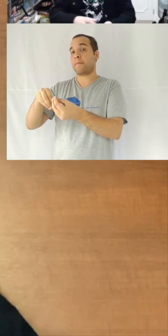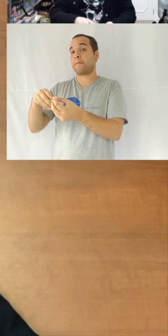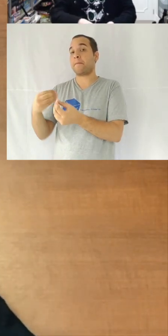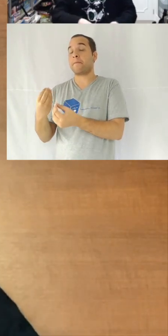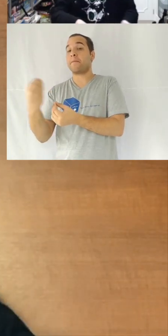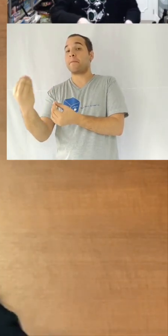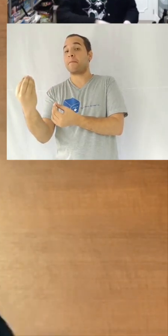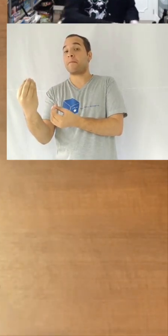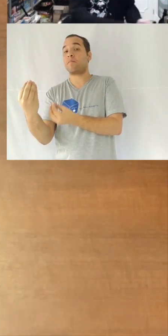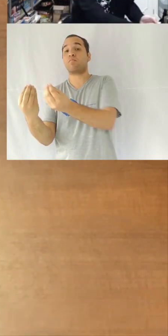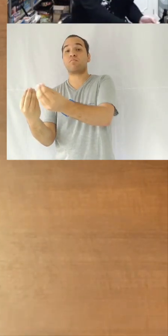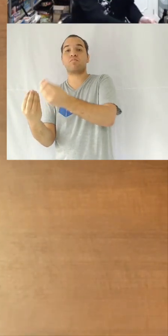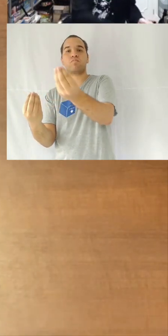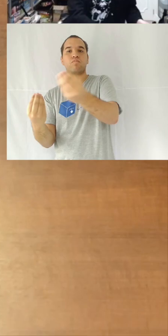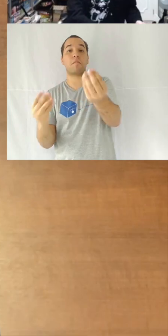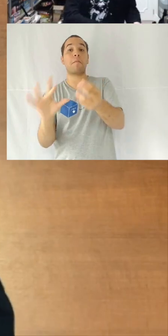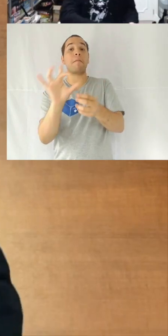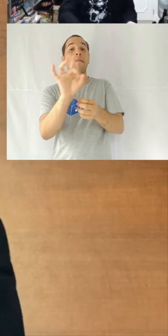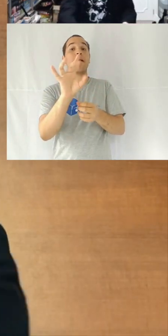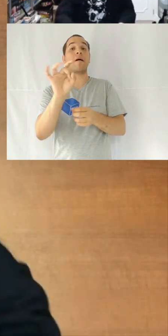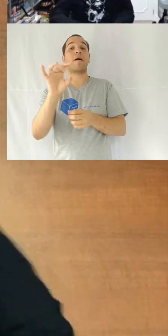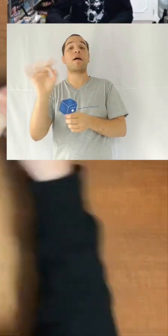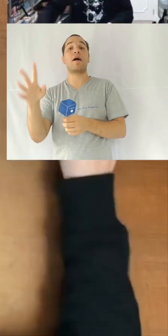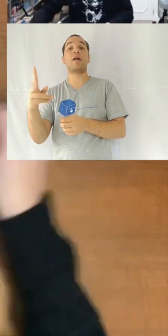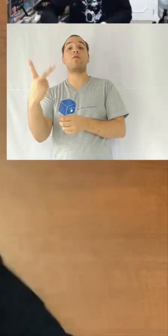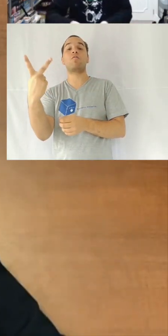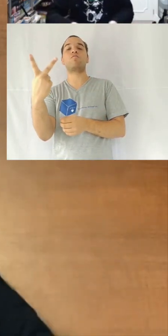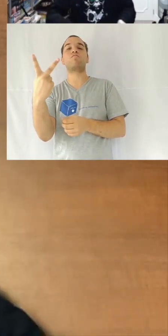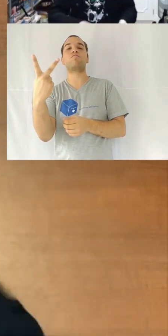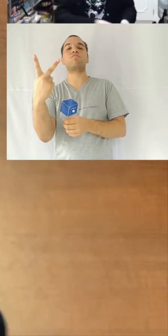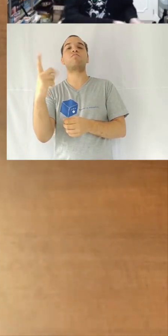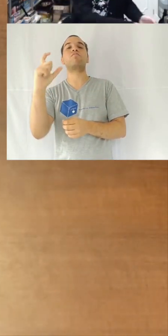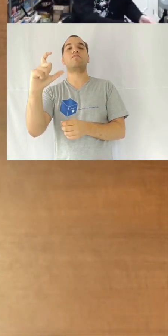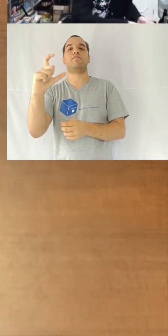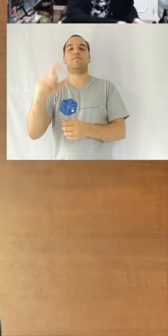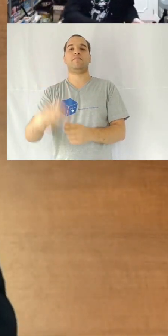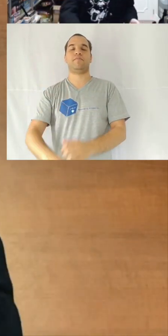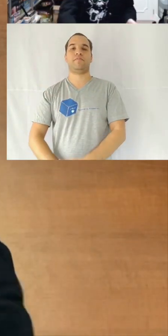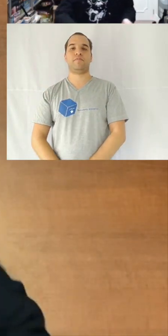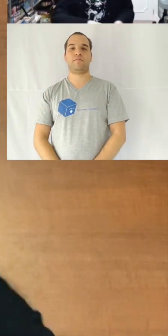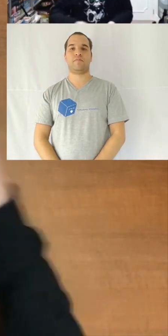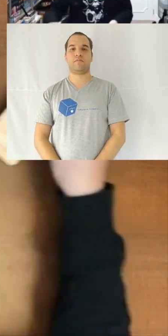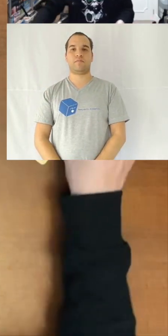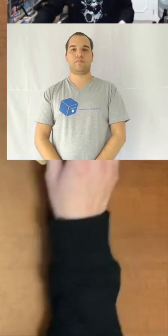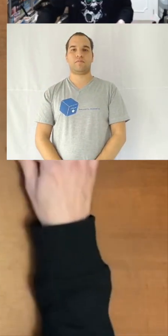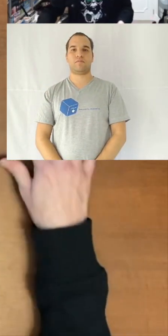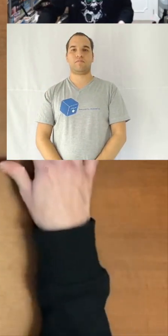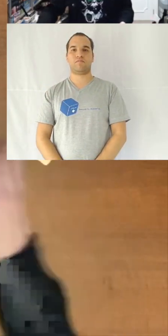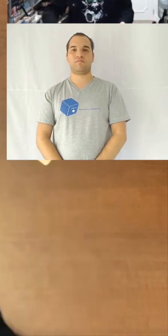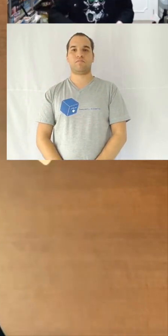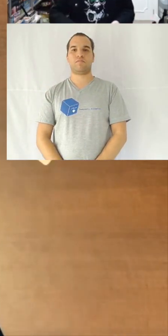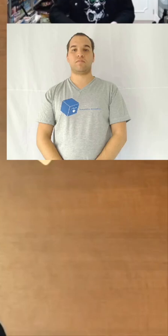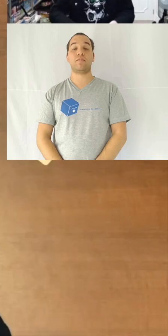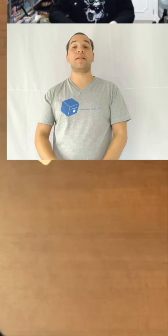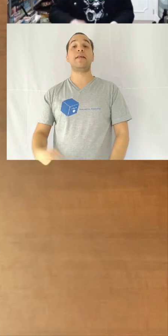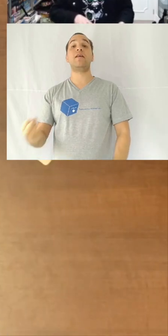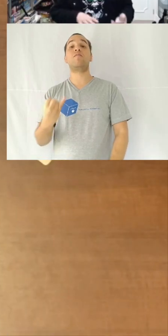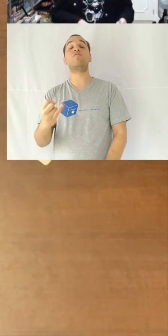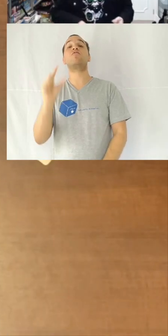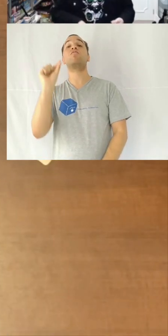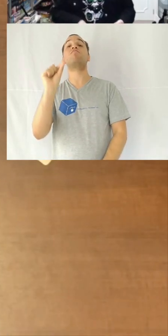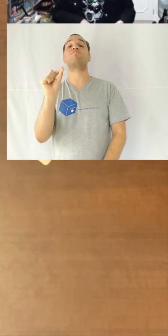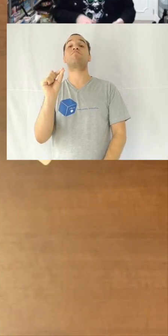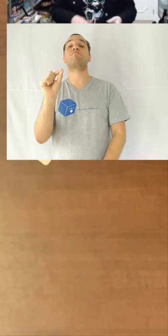Aí você vai distribuir duas cartas para cada jogador, ok? E não importa que tenham fundos diferentes,